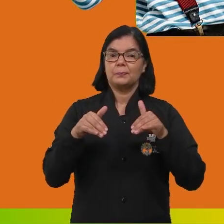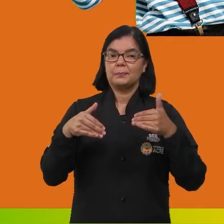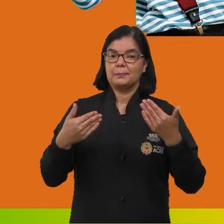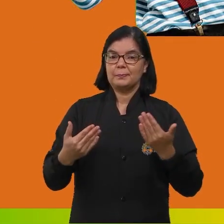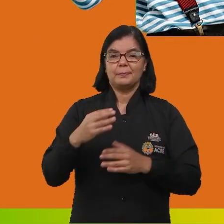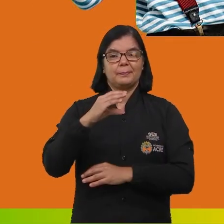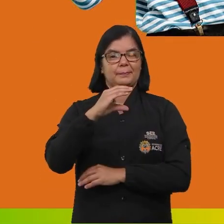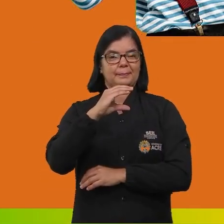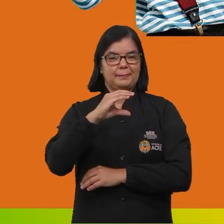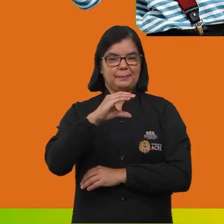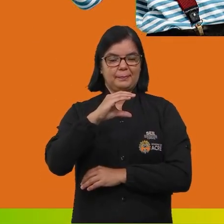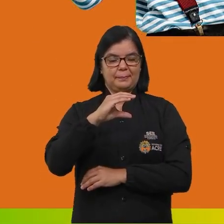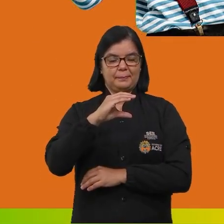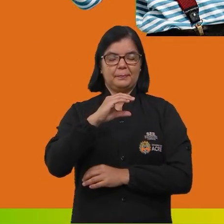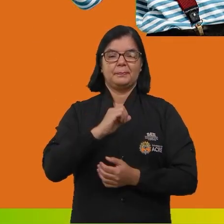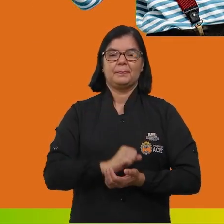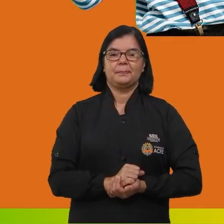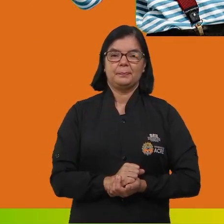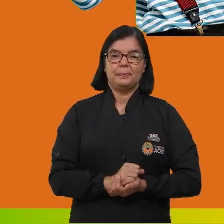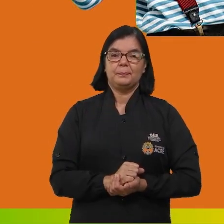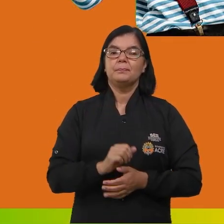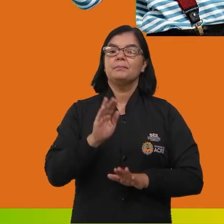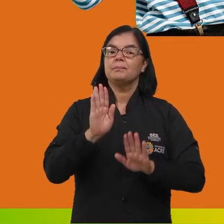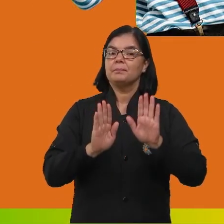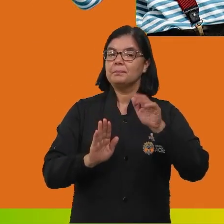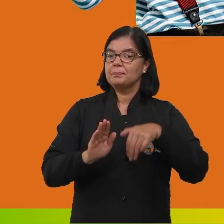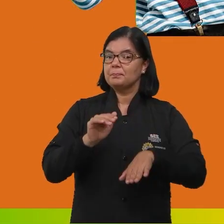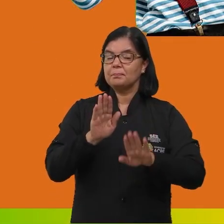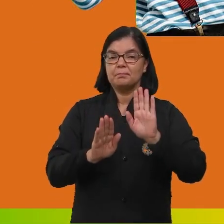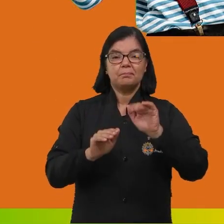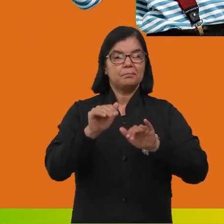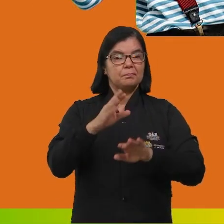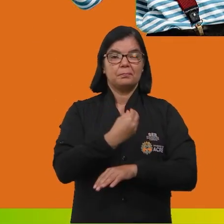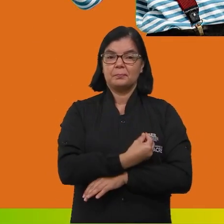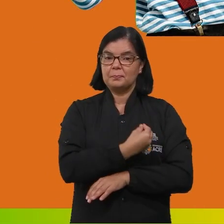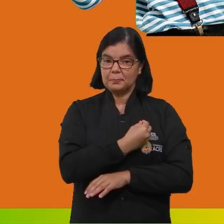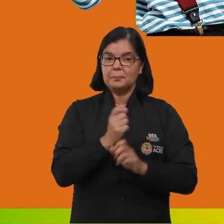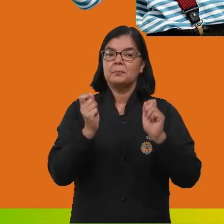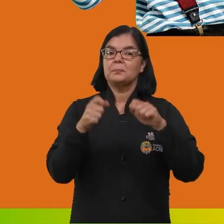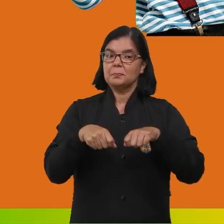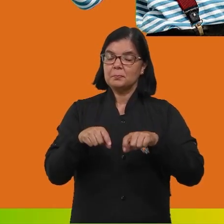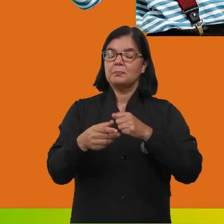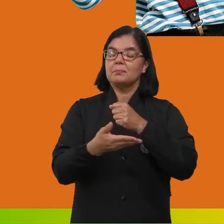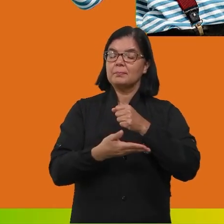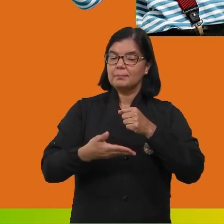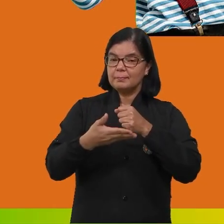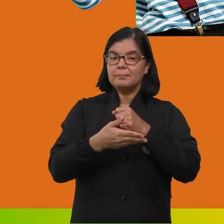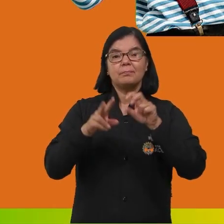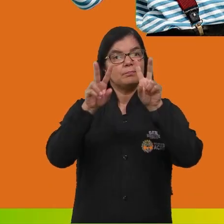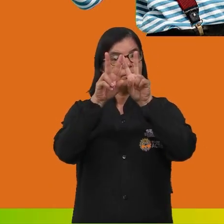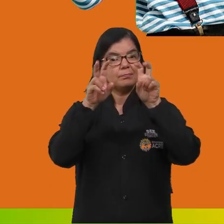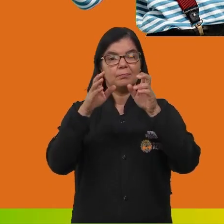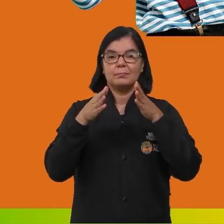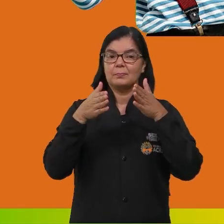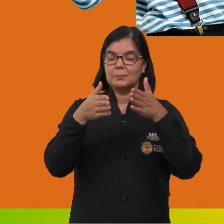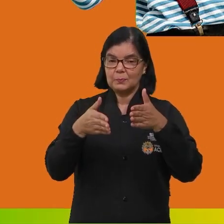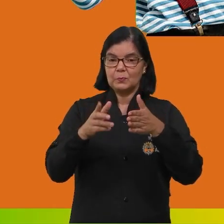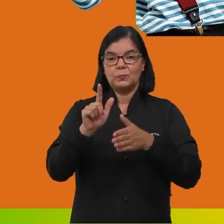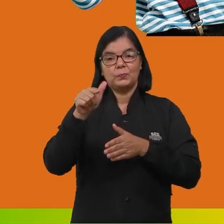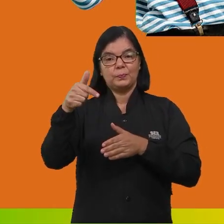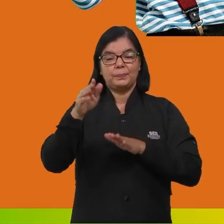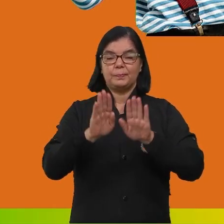que é a letra C. A mímica não se limita à realidade, pode ser baseada em um tema central,